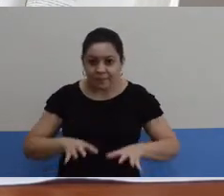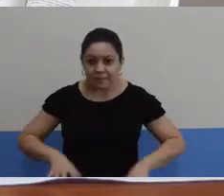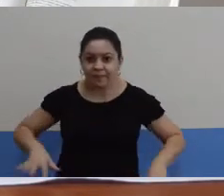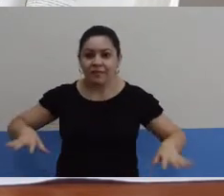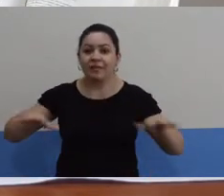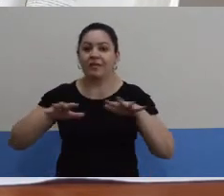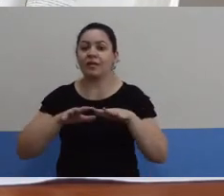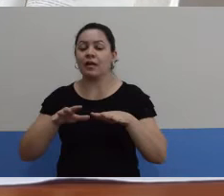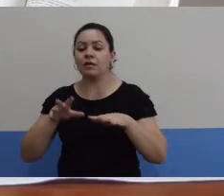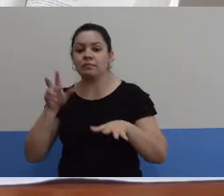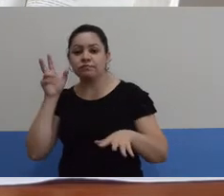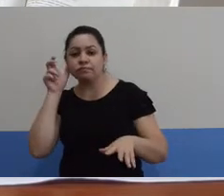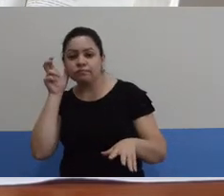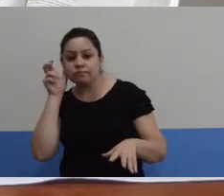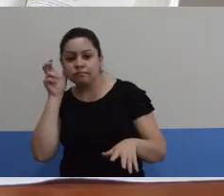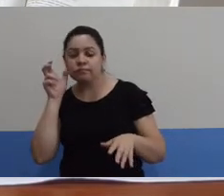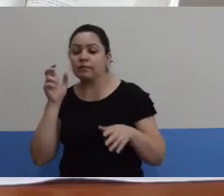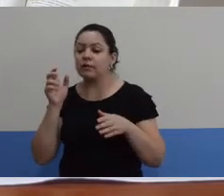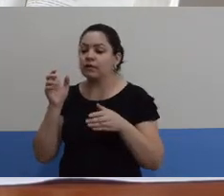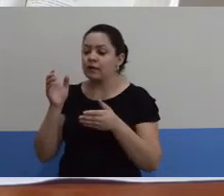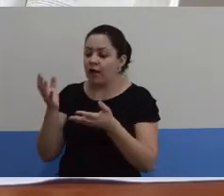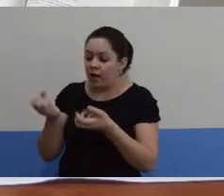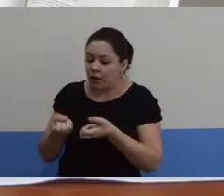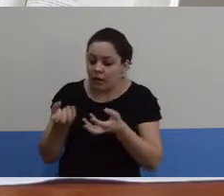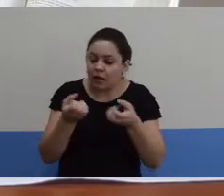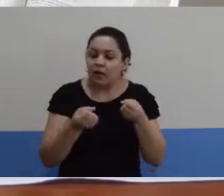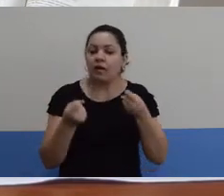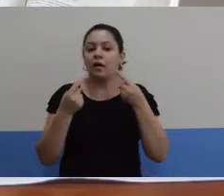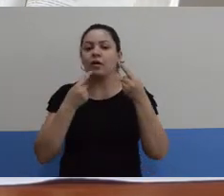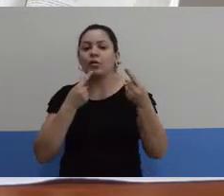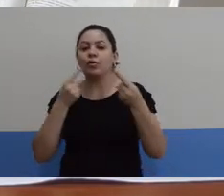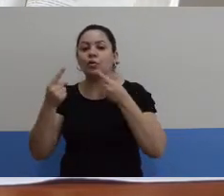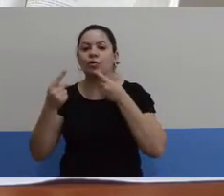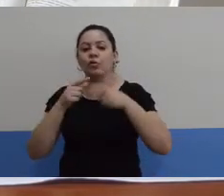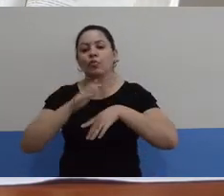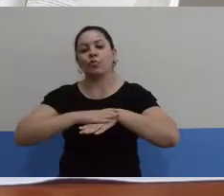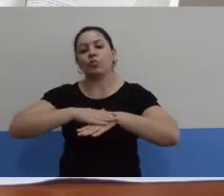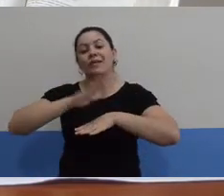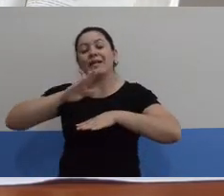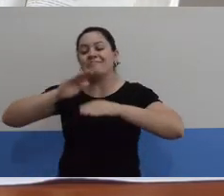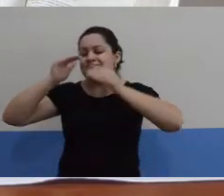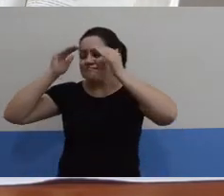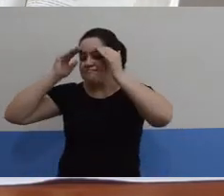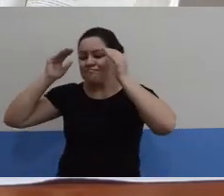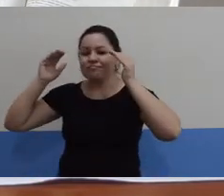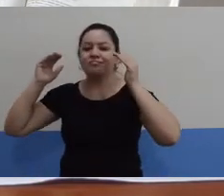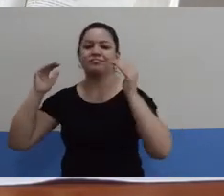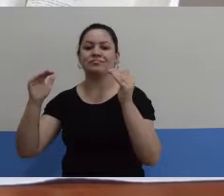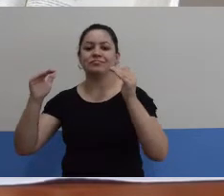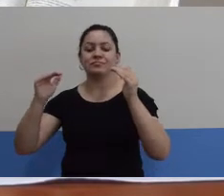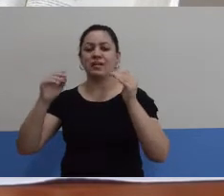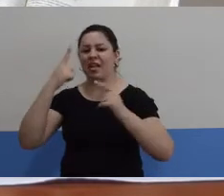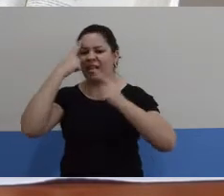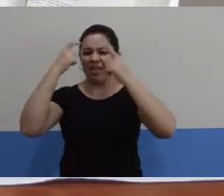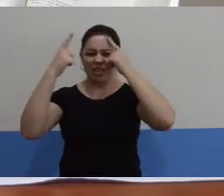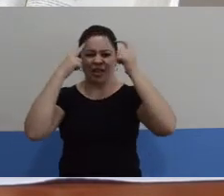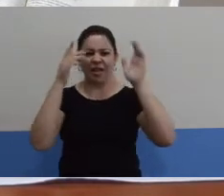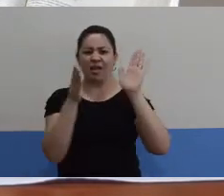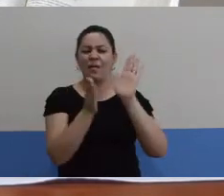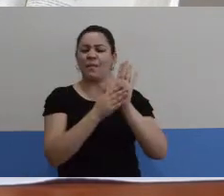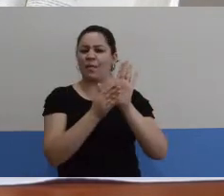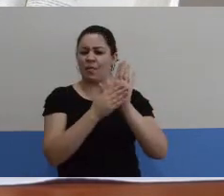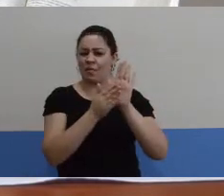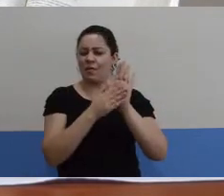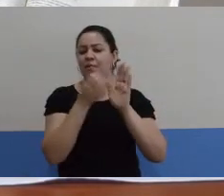e dialogar mais. Todas as ideias, sugestões e propostas são bem-vindas, mas